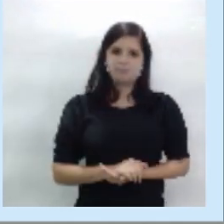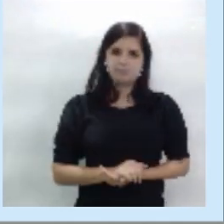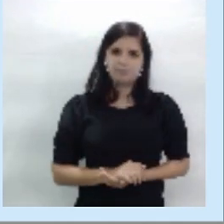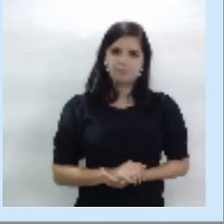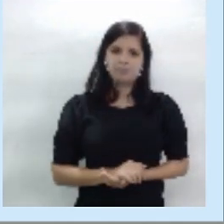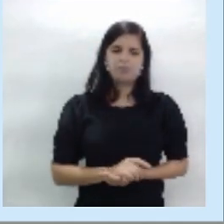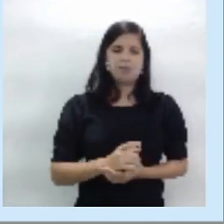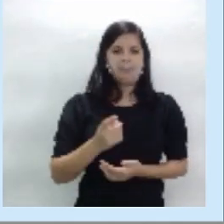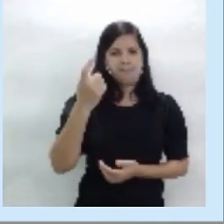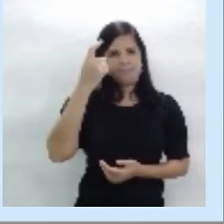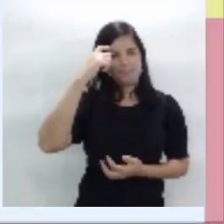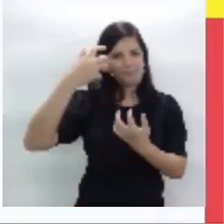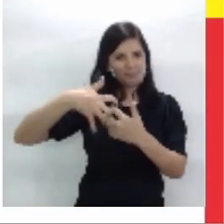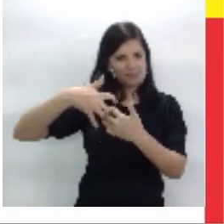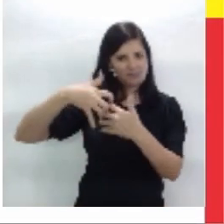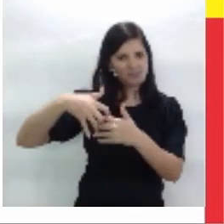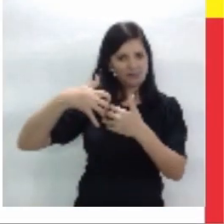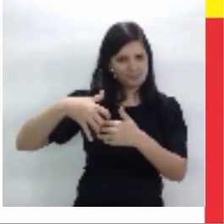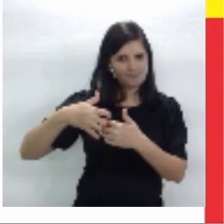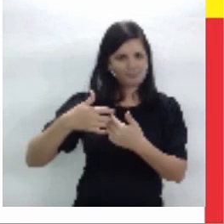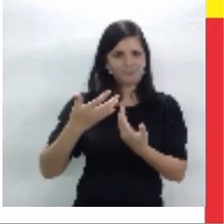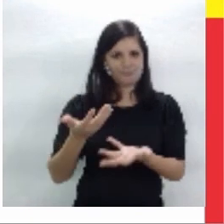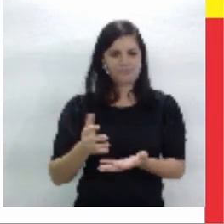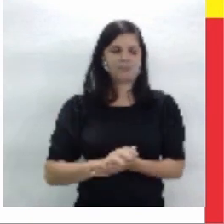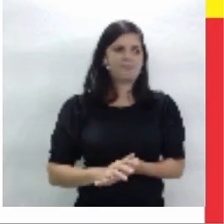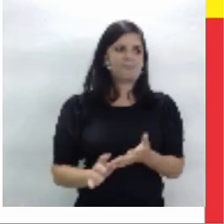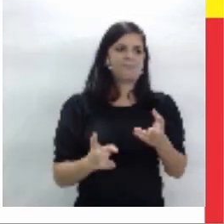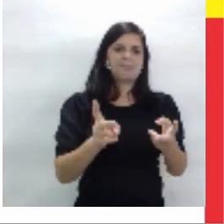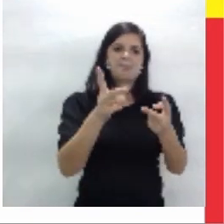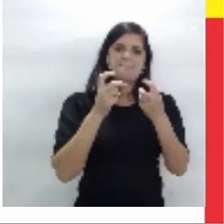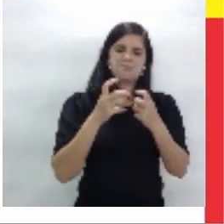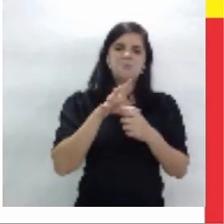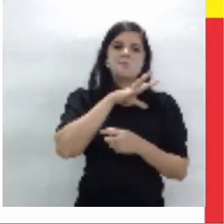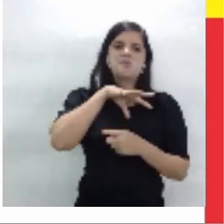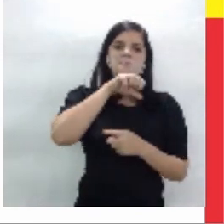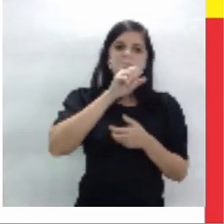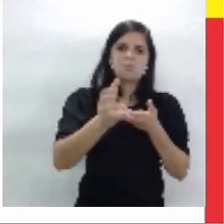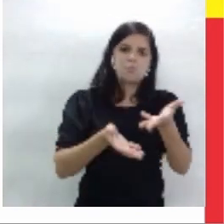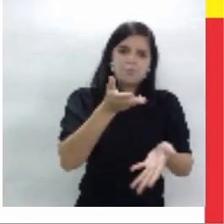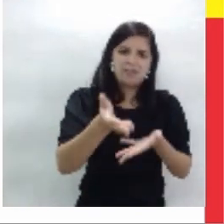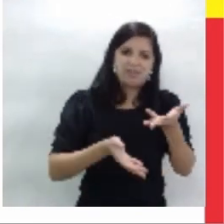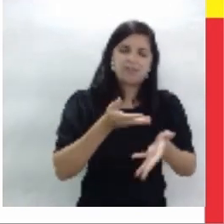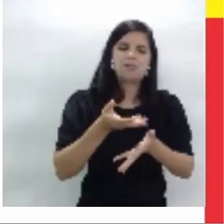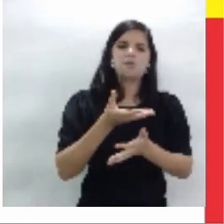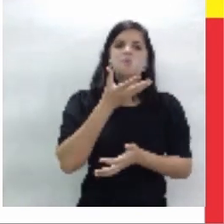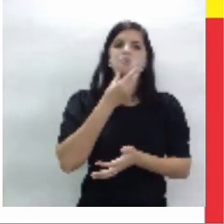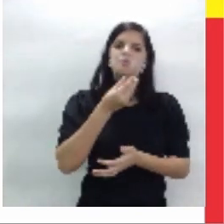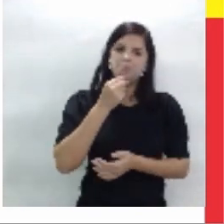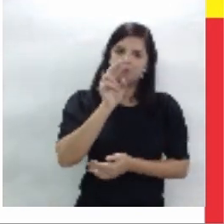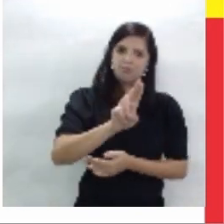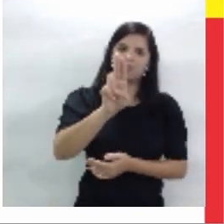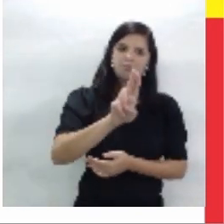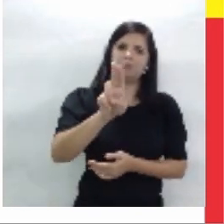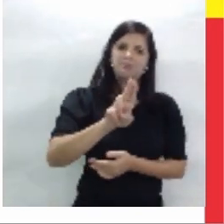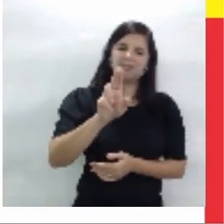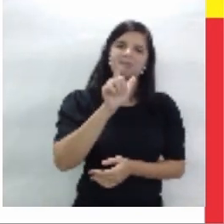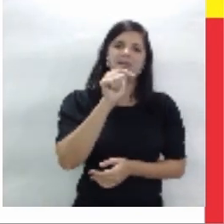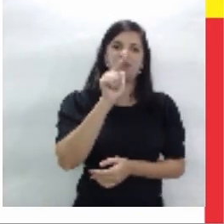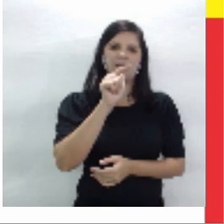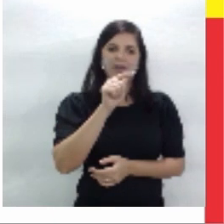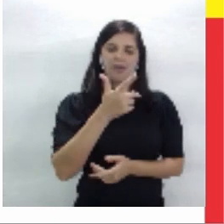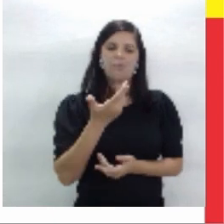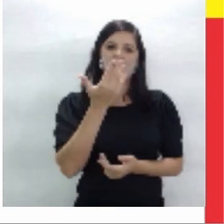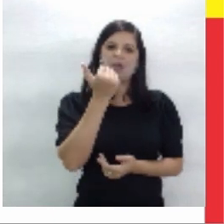mais um pouquinho. Olha na tela. Estamos agora vendo a criação de animais, tá? Então, o homem também utiliza a água para